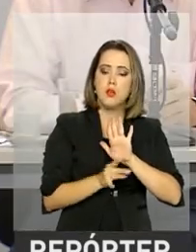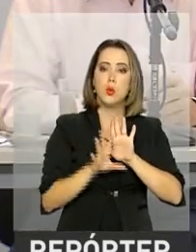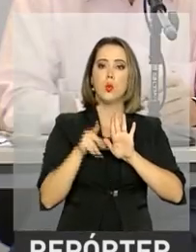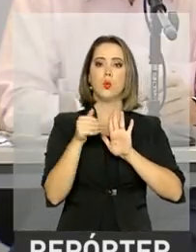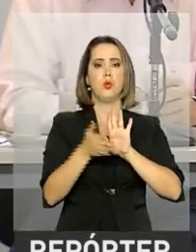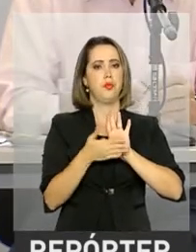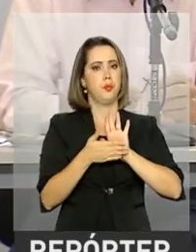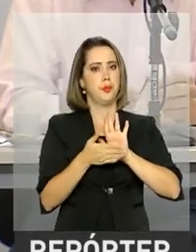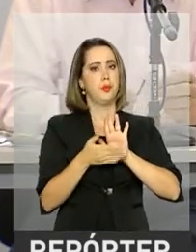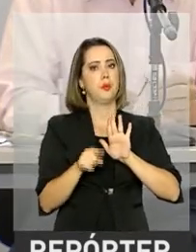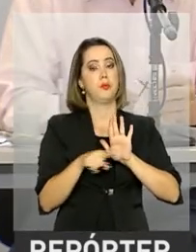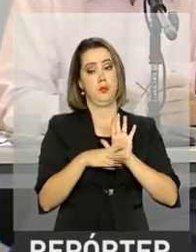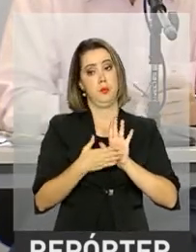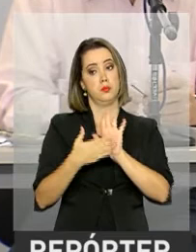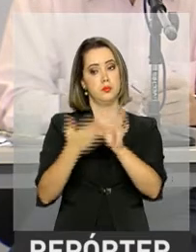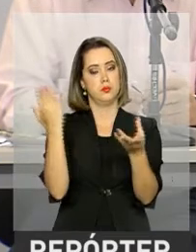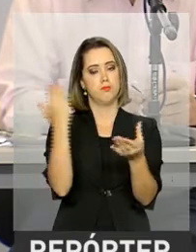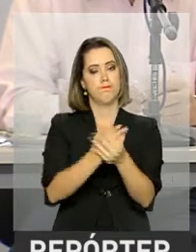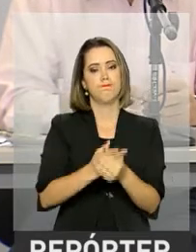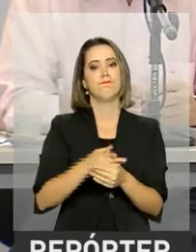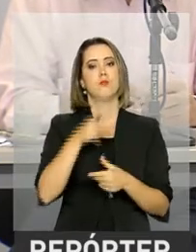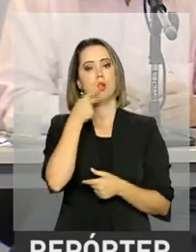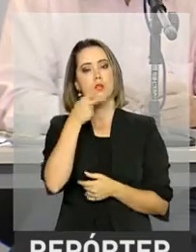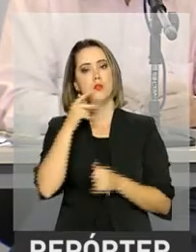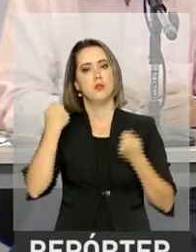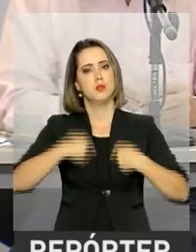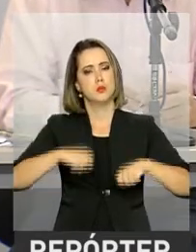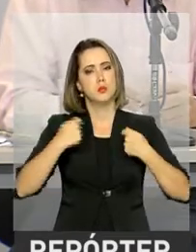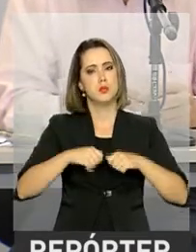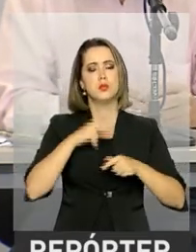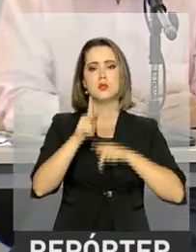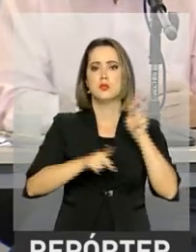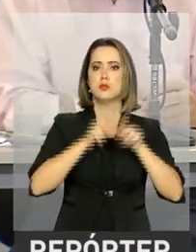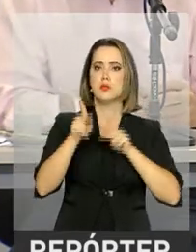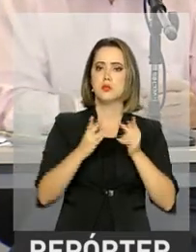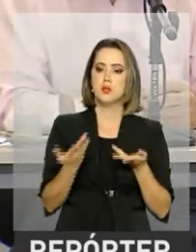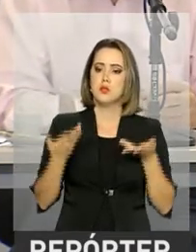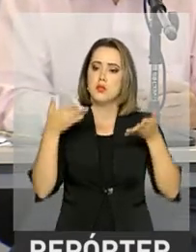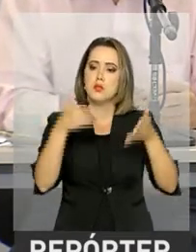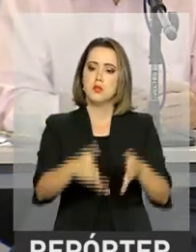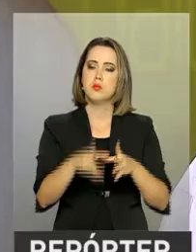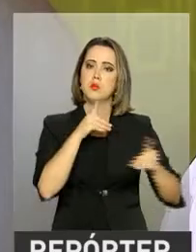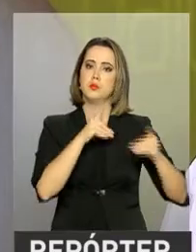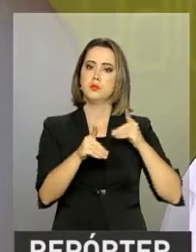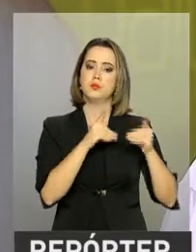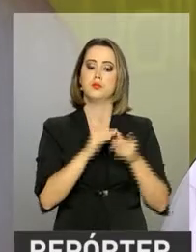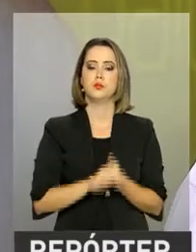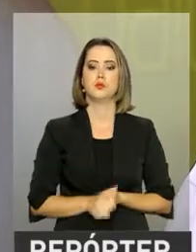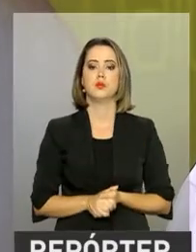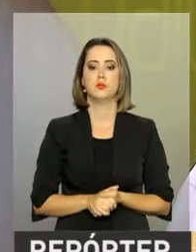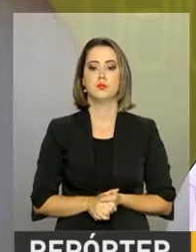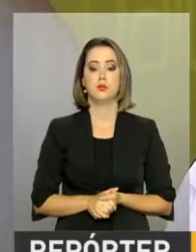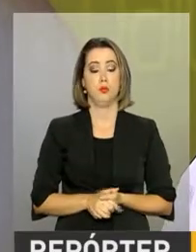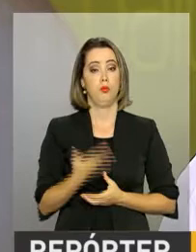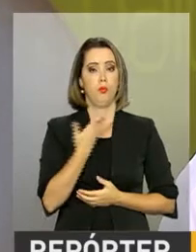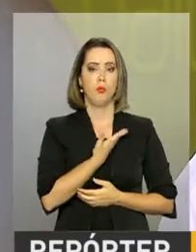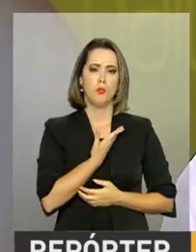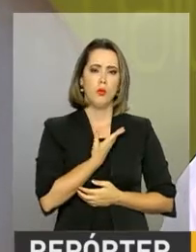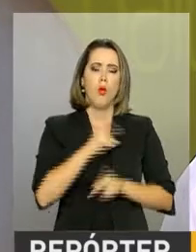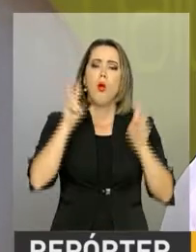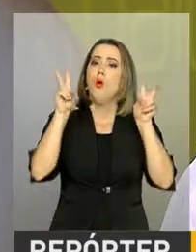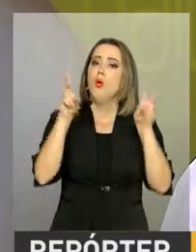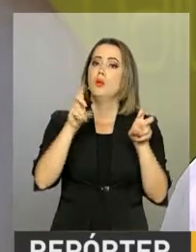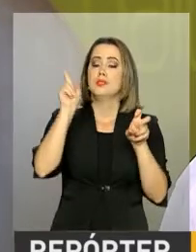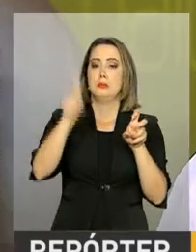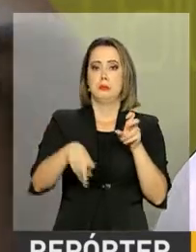governo ao congresso e destacou a necessidade da população participar do debate o assunto é polêmico e afeta